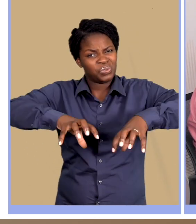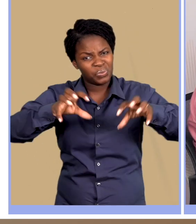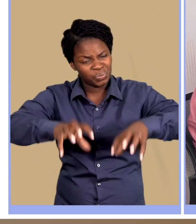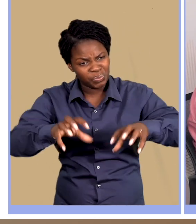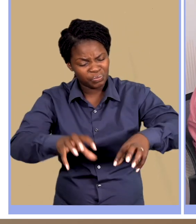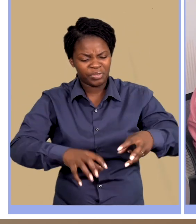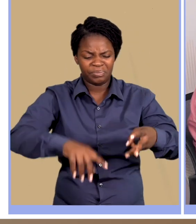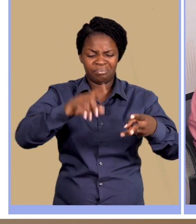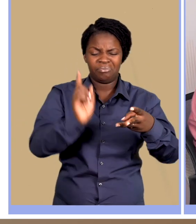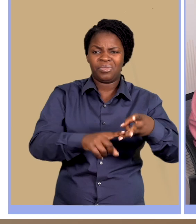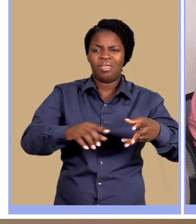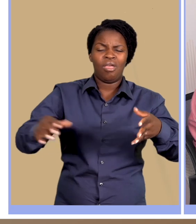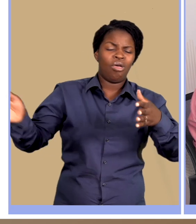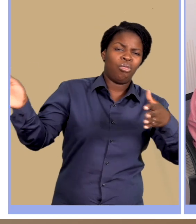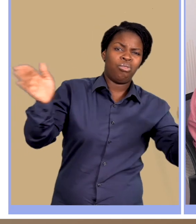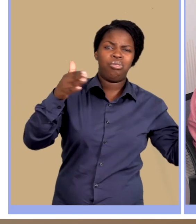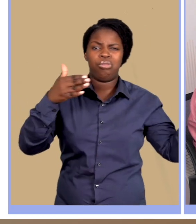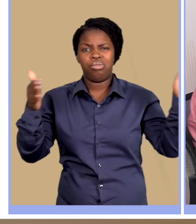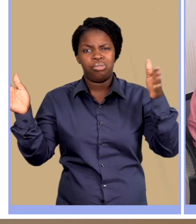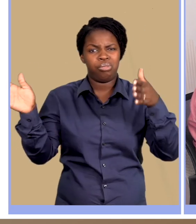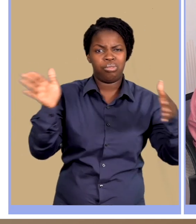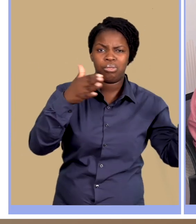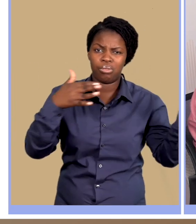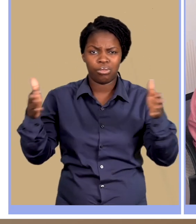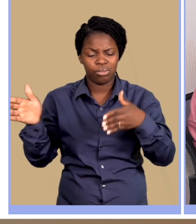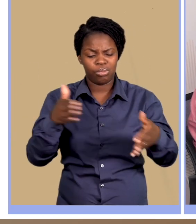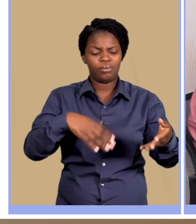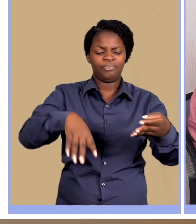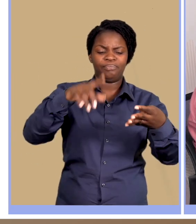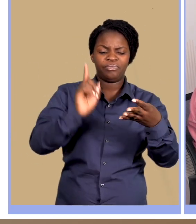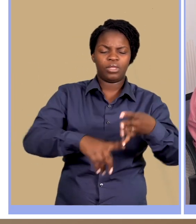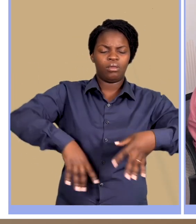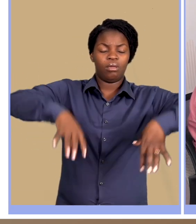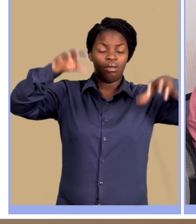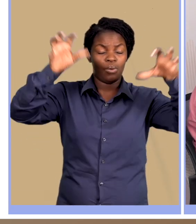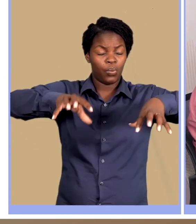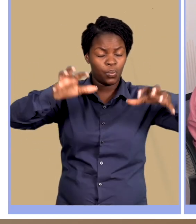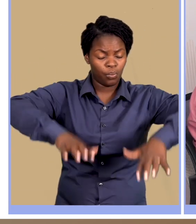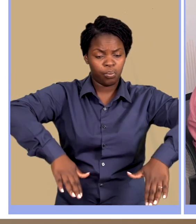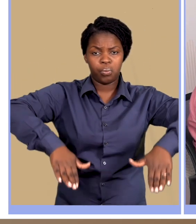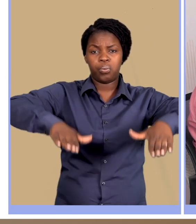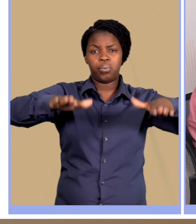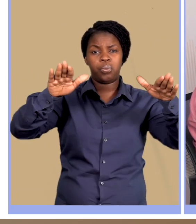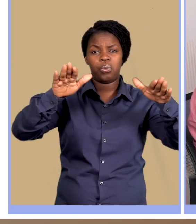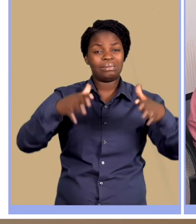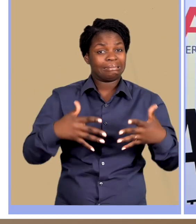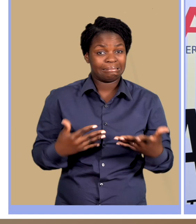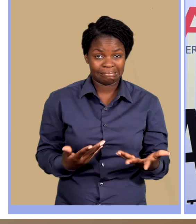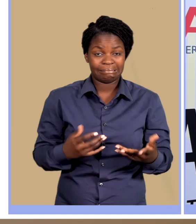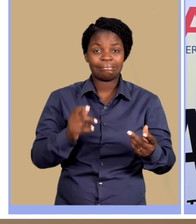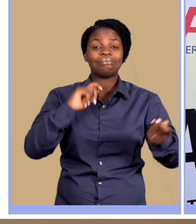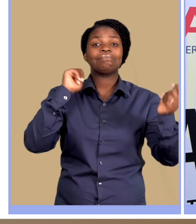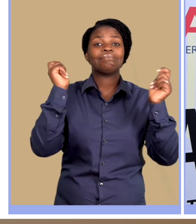são chuvas, são ventos extremos. Se não são ventos extremos, são ciclones. Enfim,